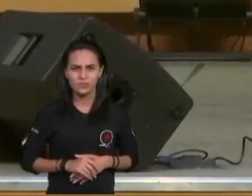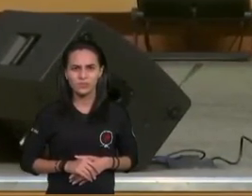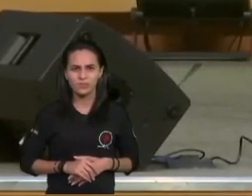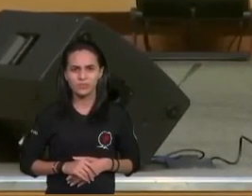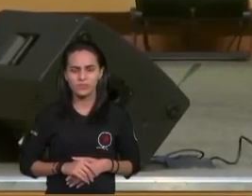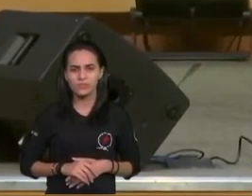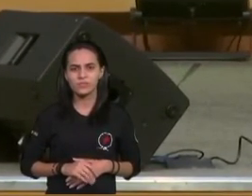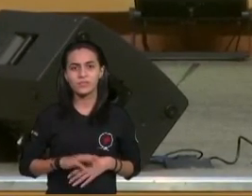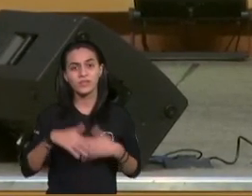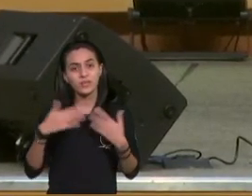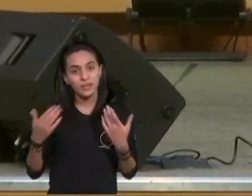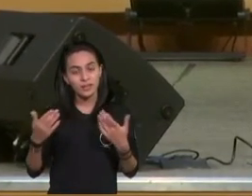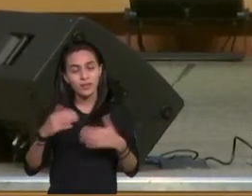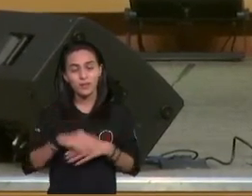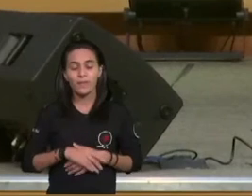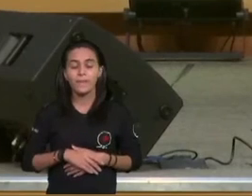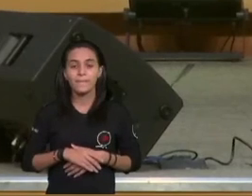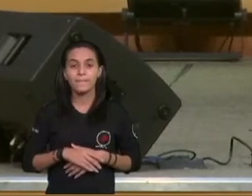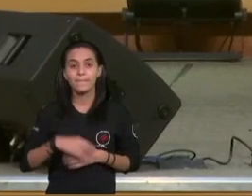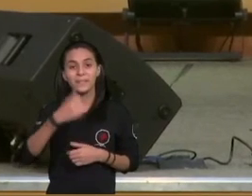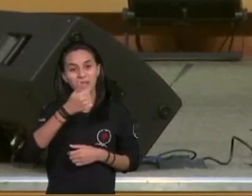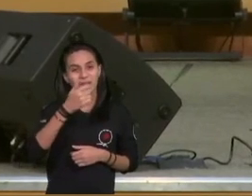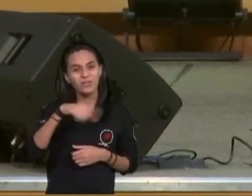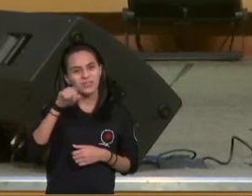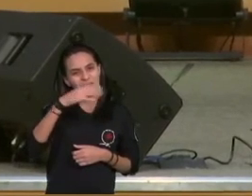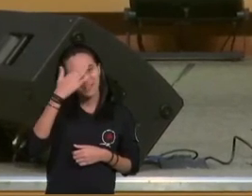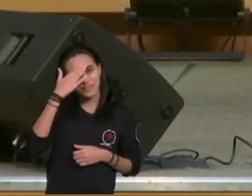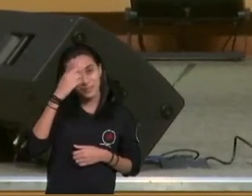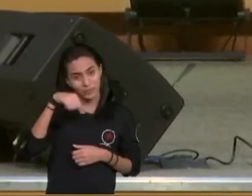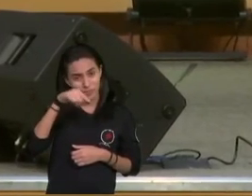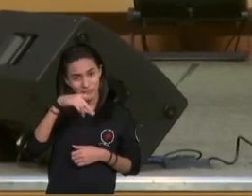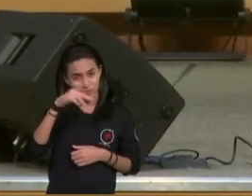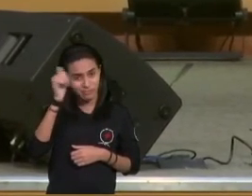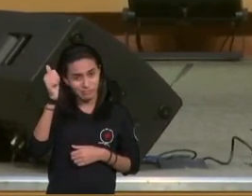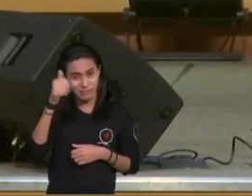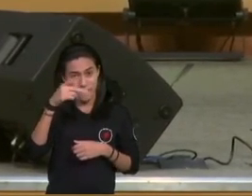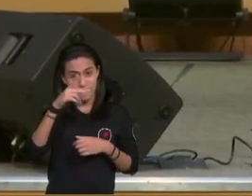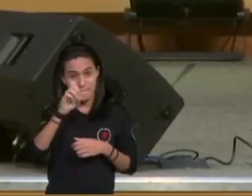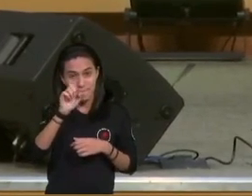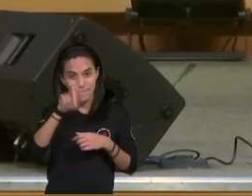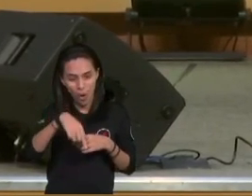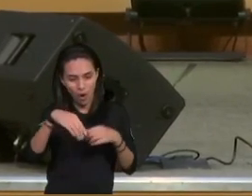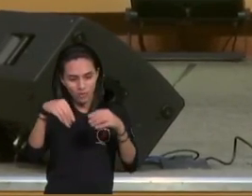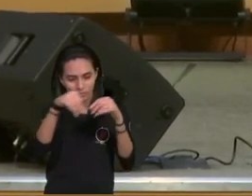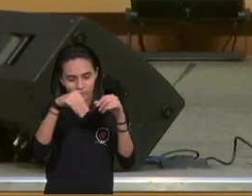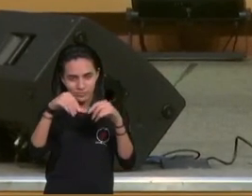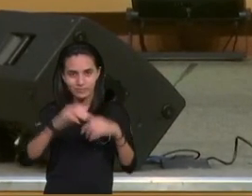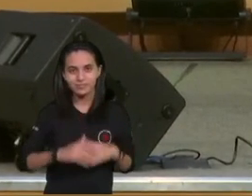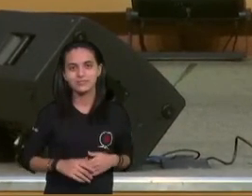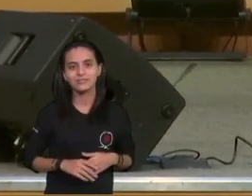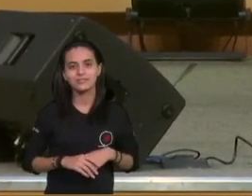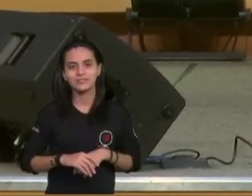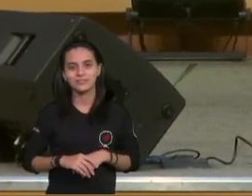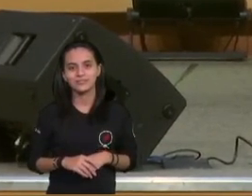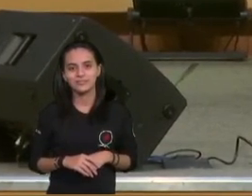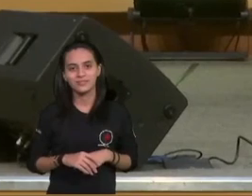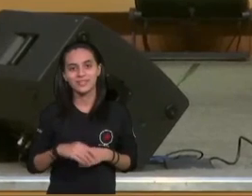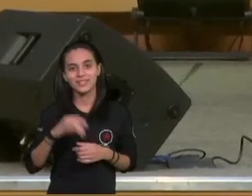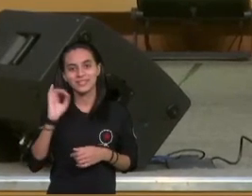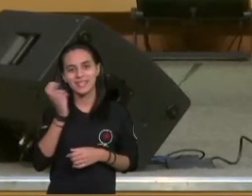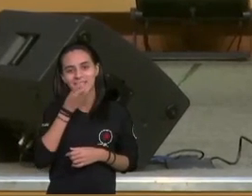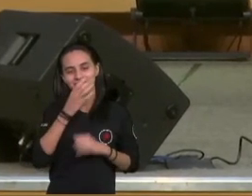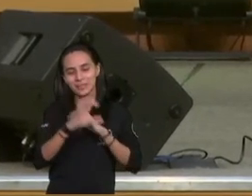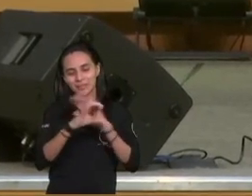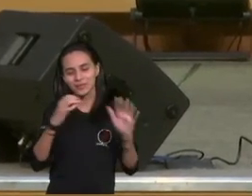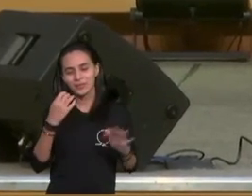então primeiro você fique sabendo que tu não passa de pó vou melhorar um pouquinho vou para